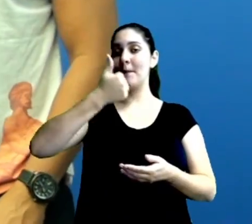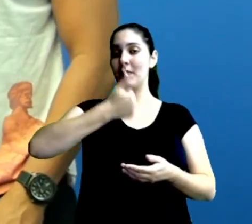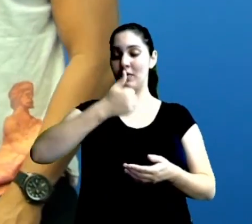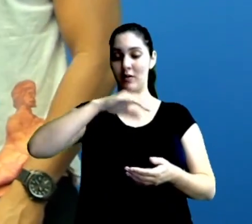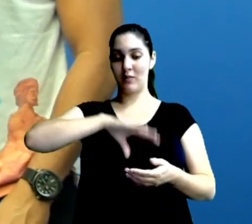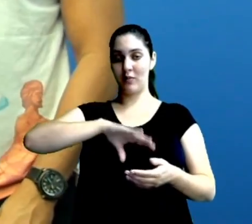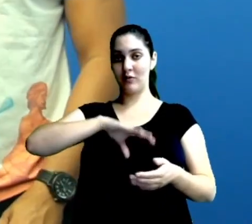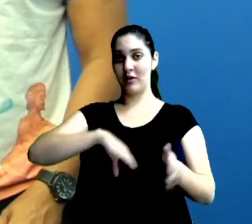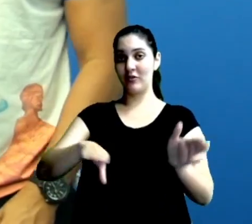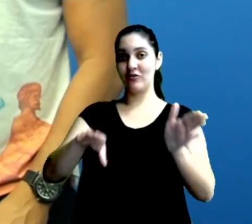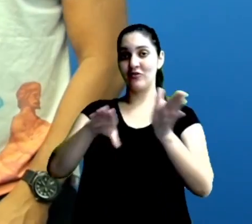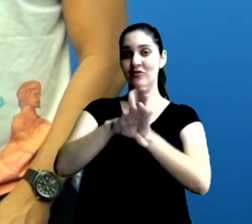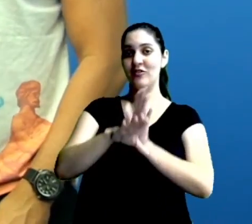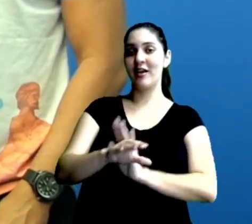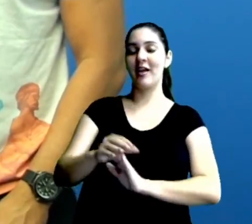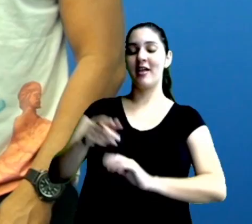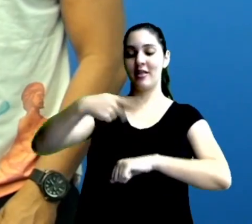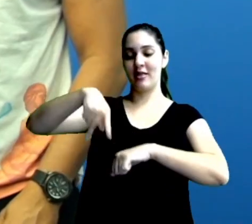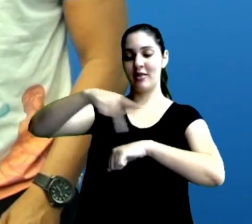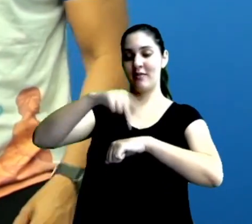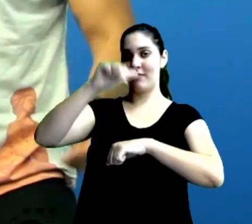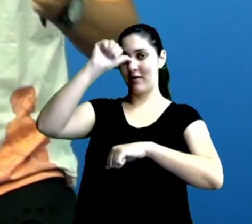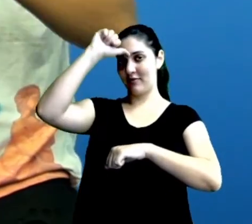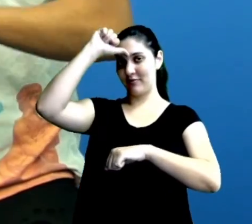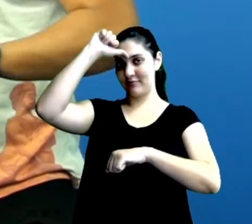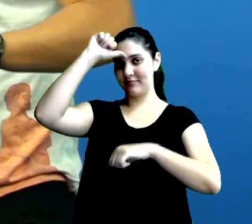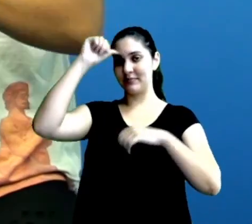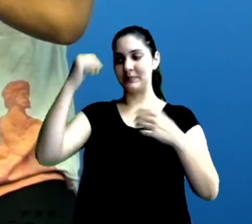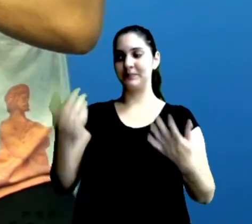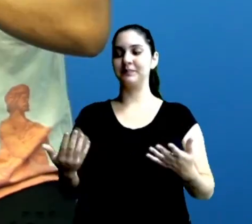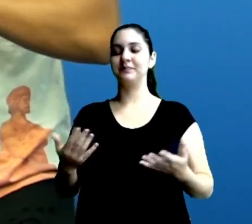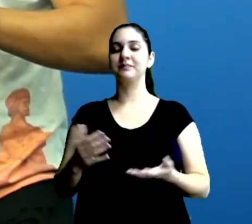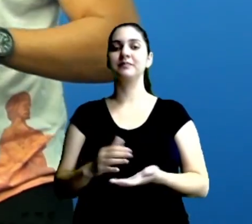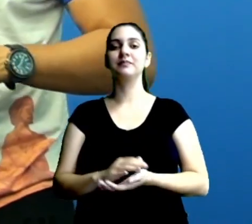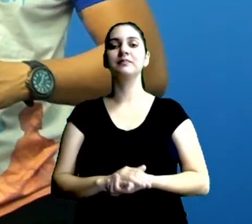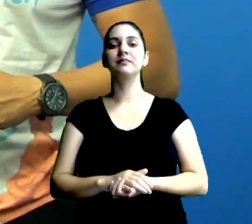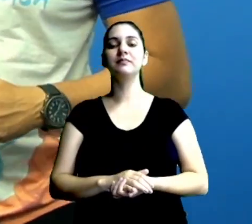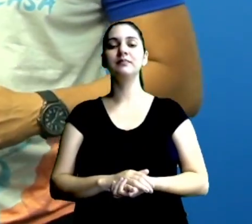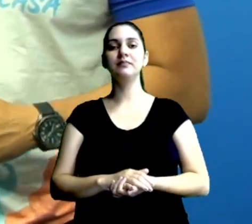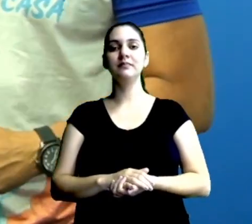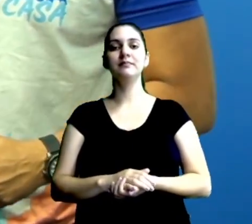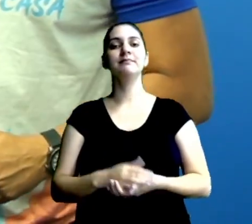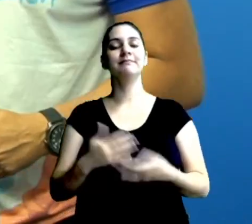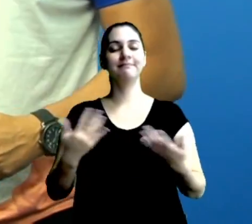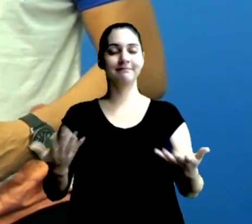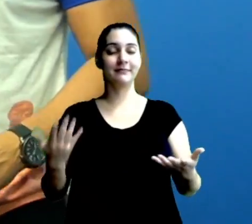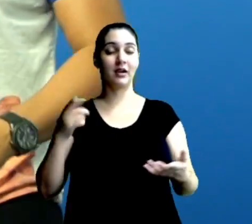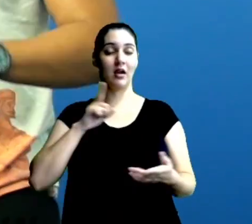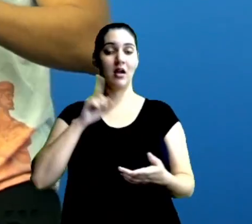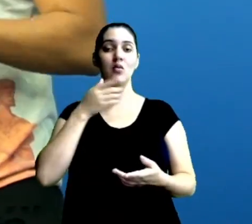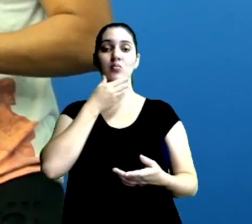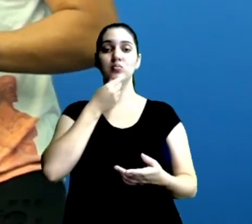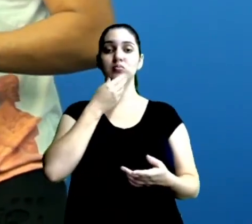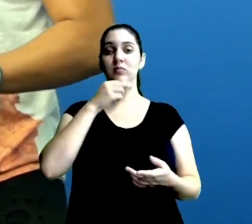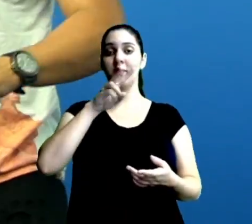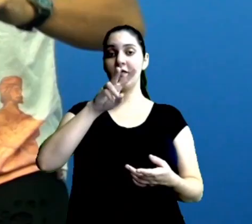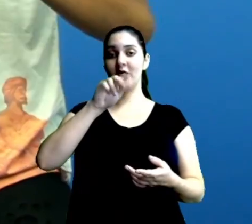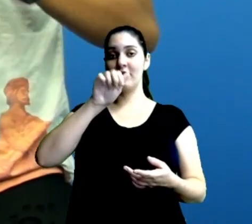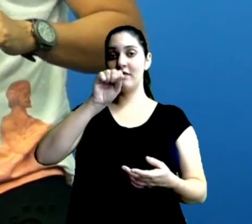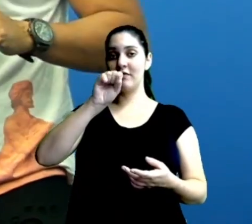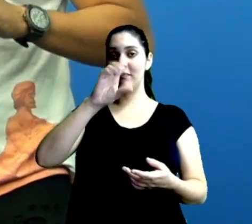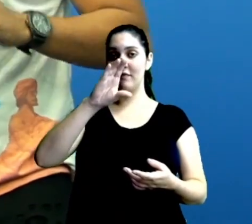aqui, Vasco da Gama. Não é o time não, o time vai ser justamente em homenagem a ele, mas no caso aqui, Vasco da Gama, o